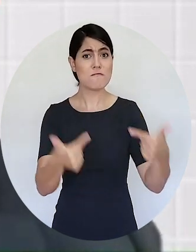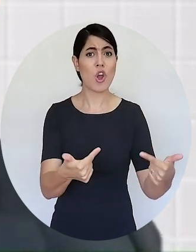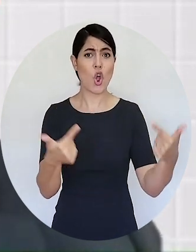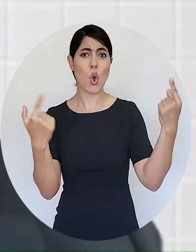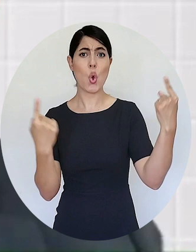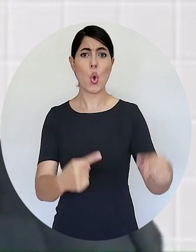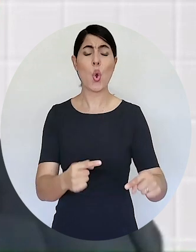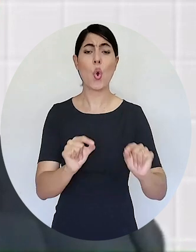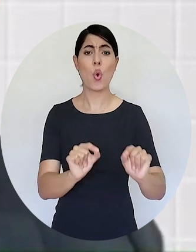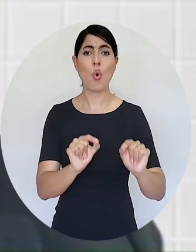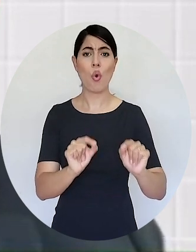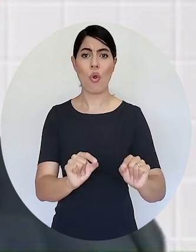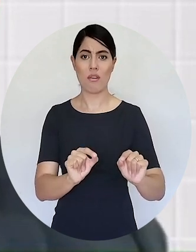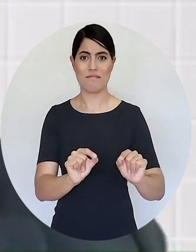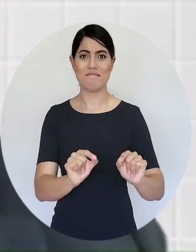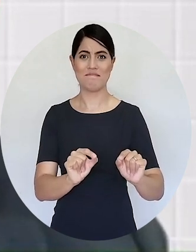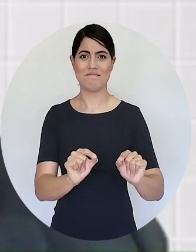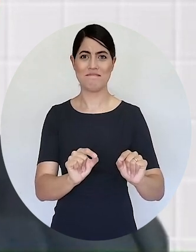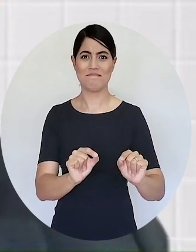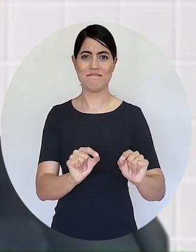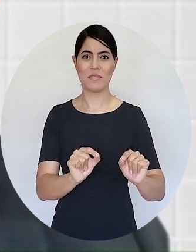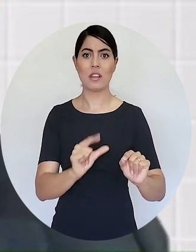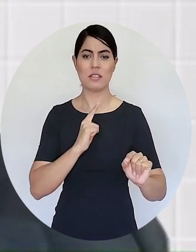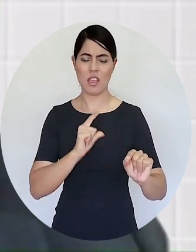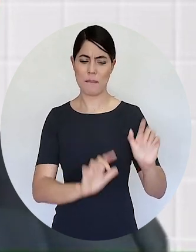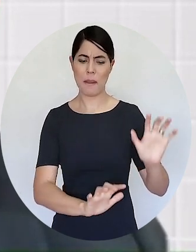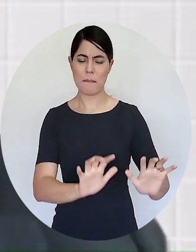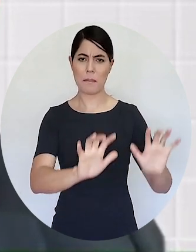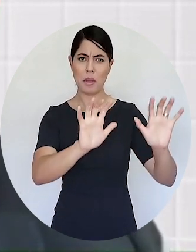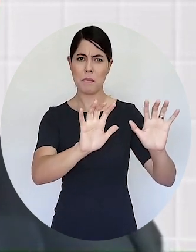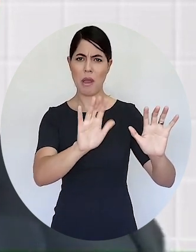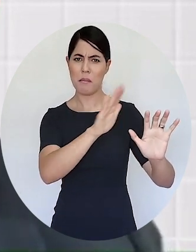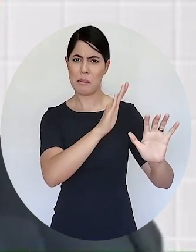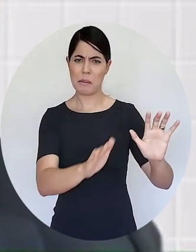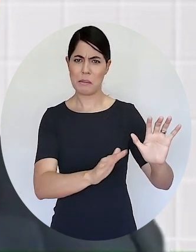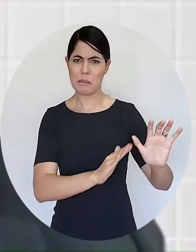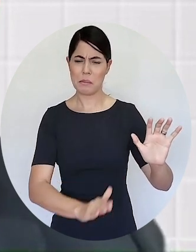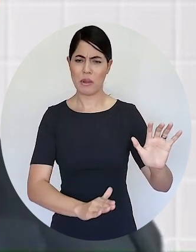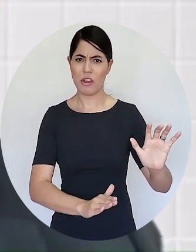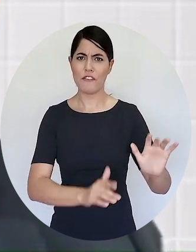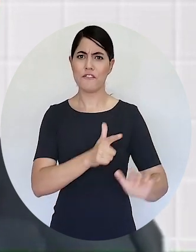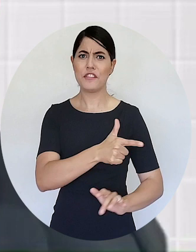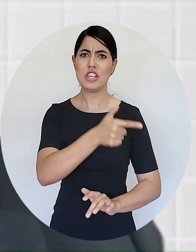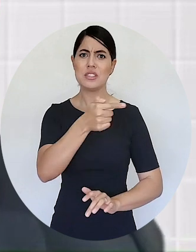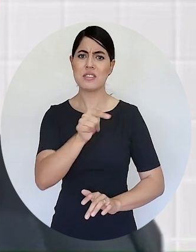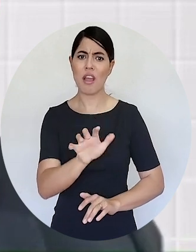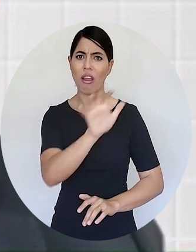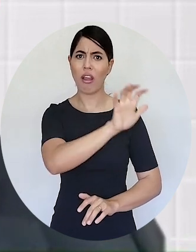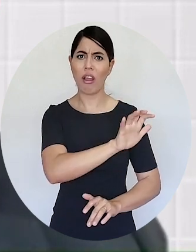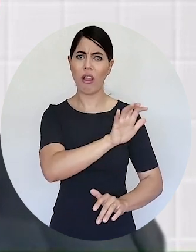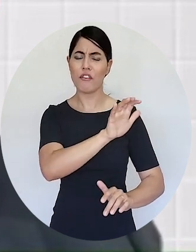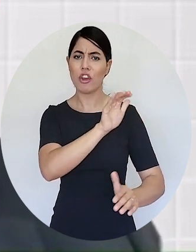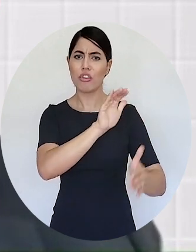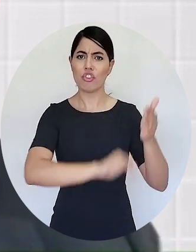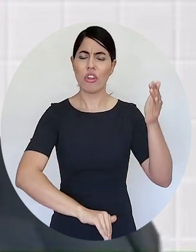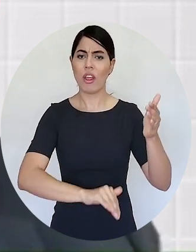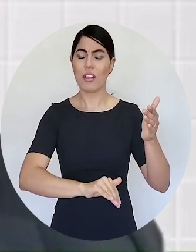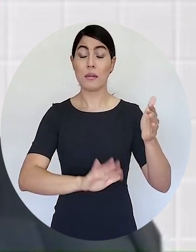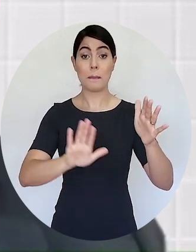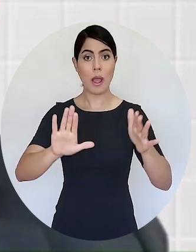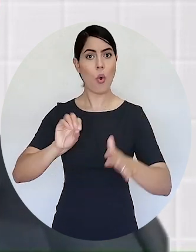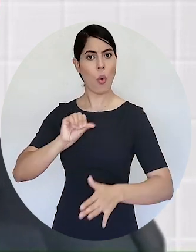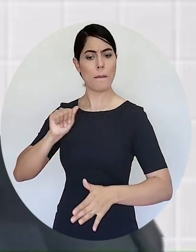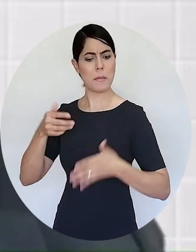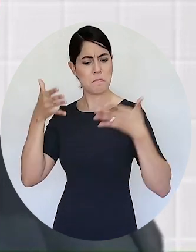enfrentamento da extinção de comarcas. 27 fóruns no Espírito Santo seriam extintos e a ordem se